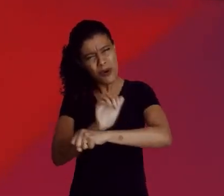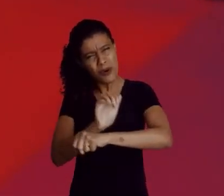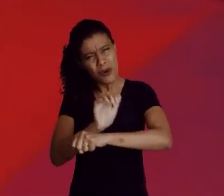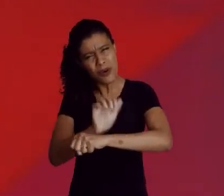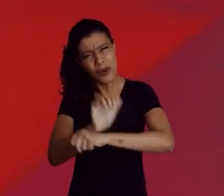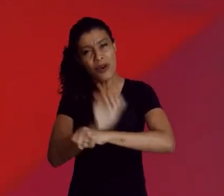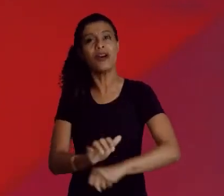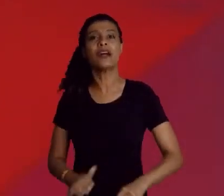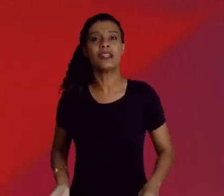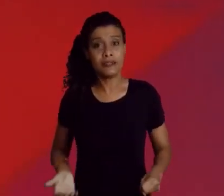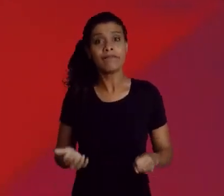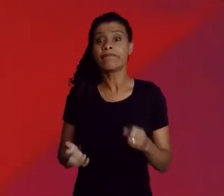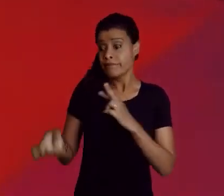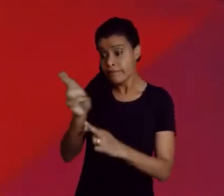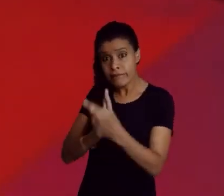Empreenda no